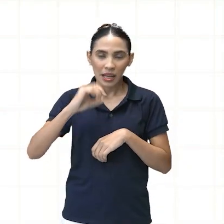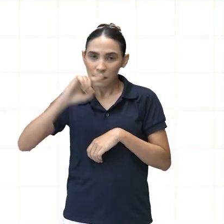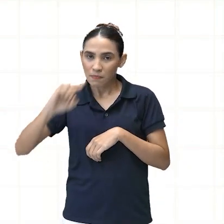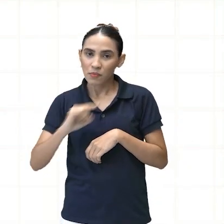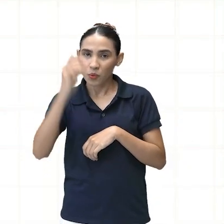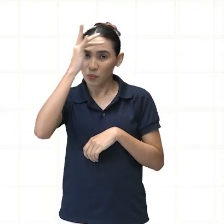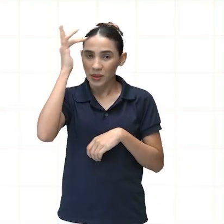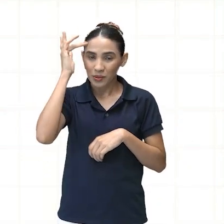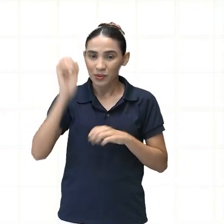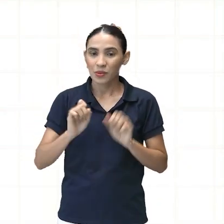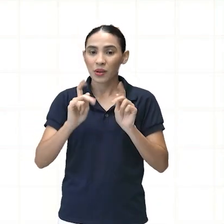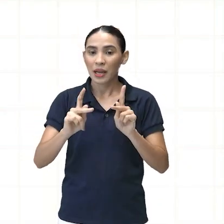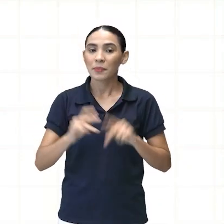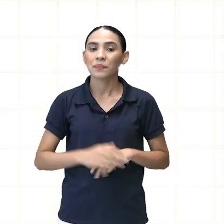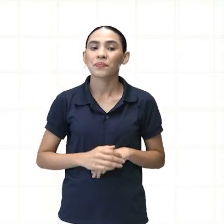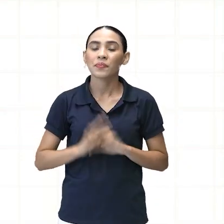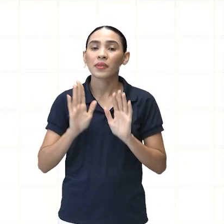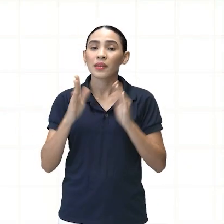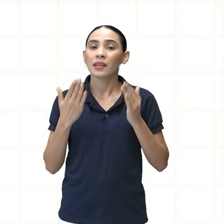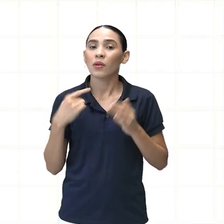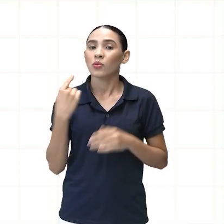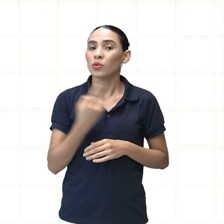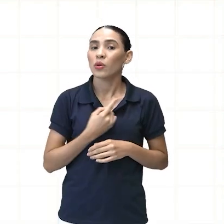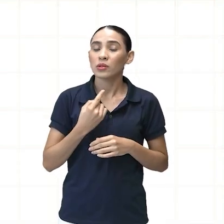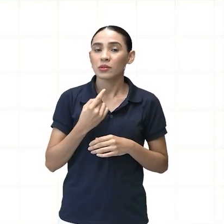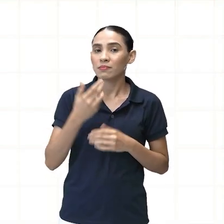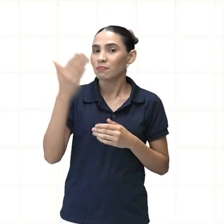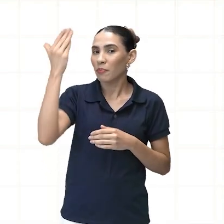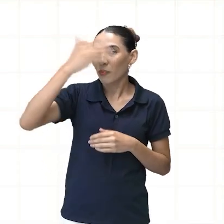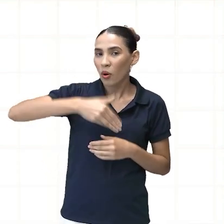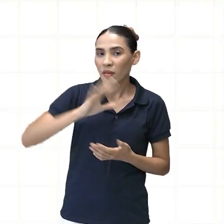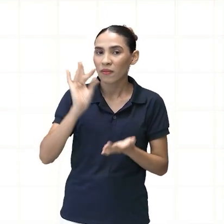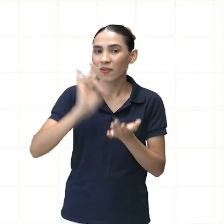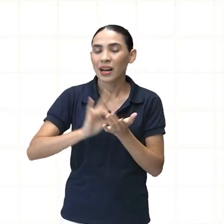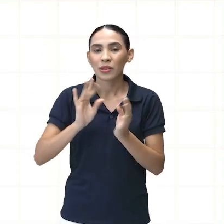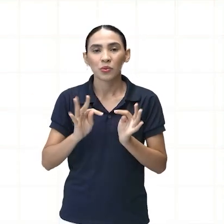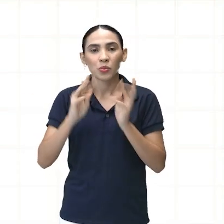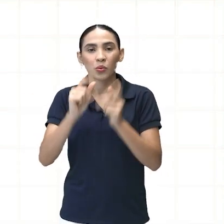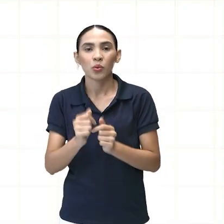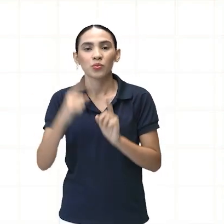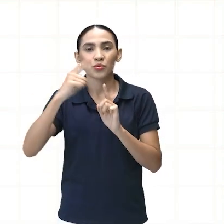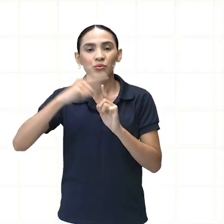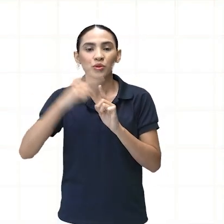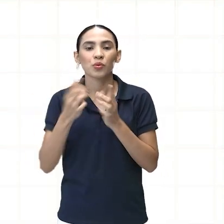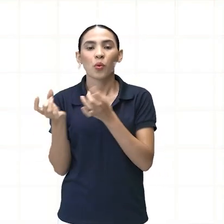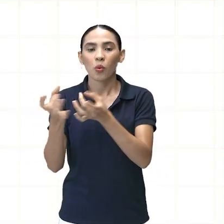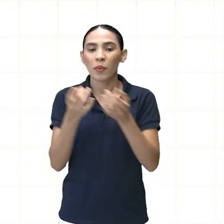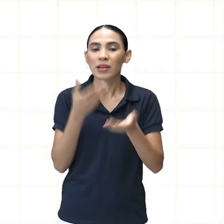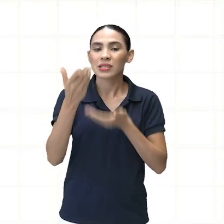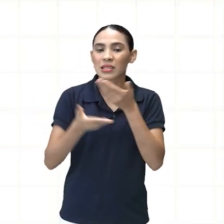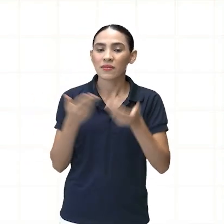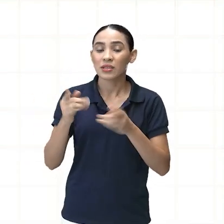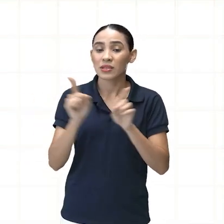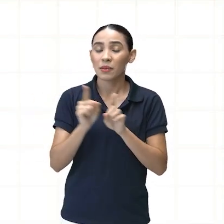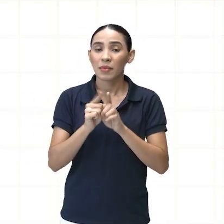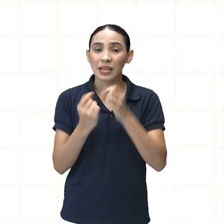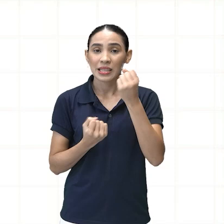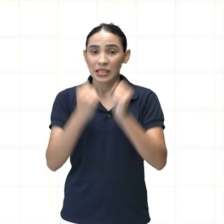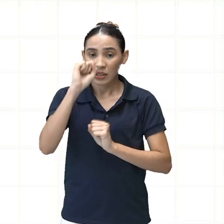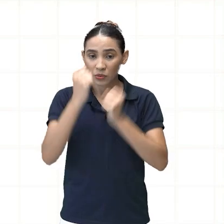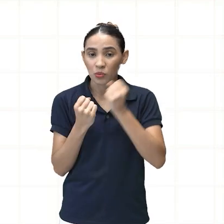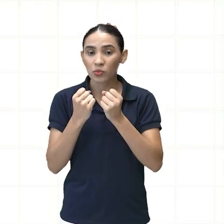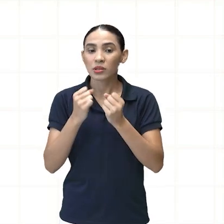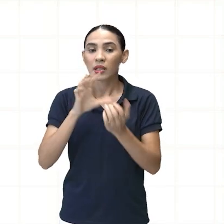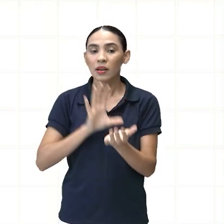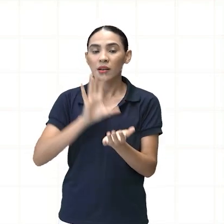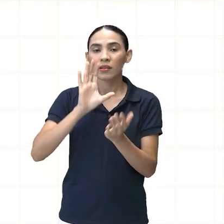habitantes, certo? Então, a gente observa que é evidente que todos os tipos de comércio e serviços, além da indústria, né,